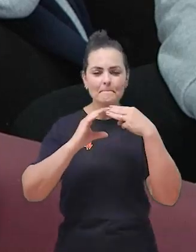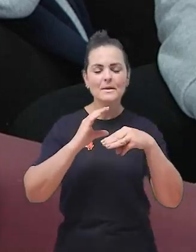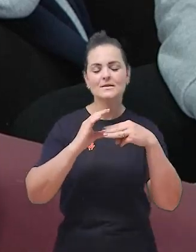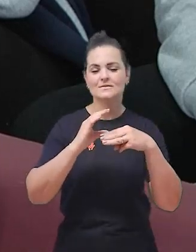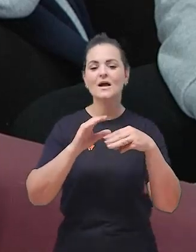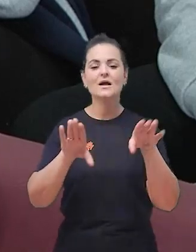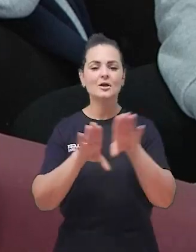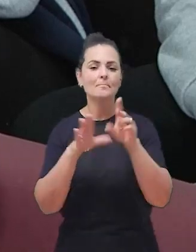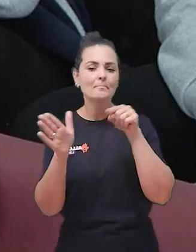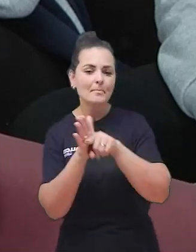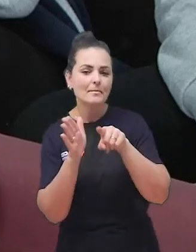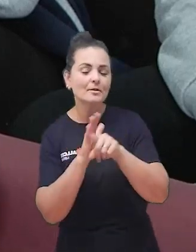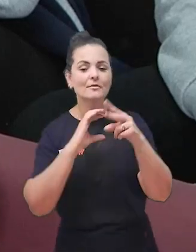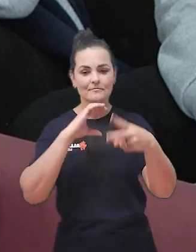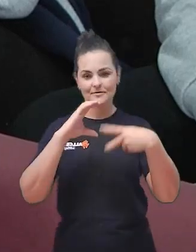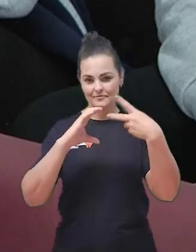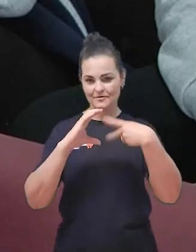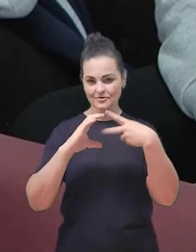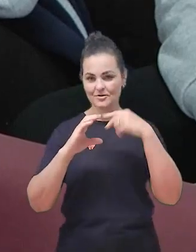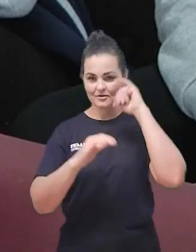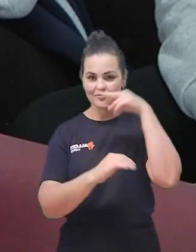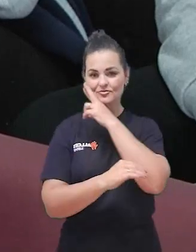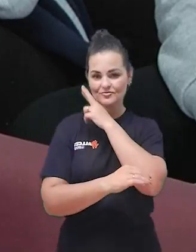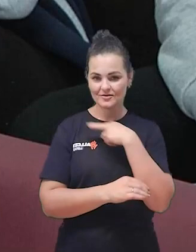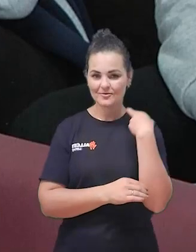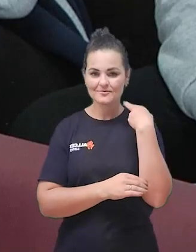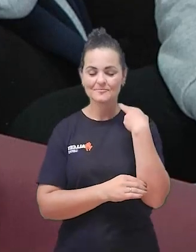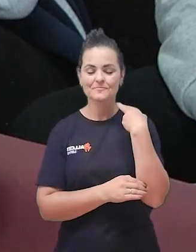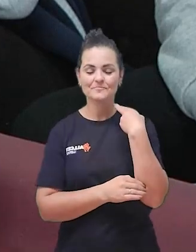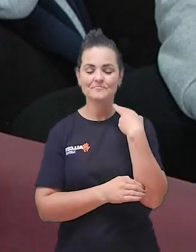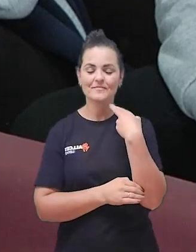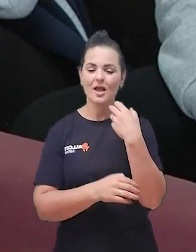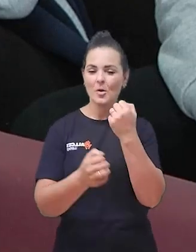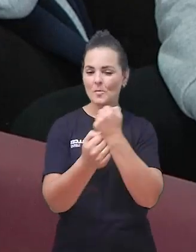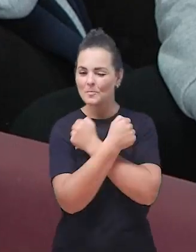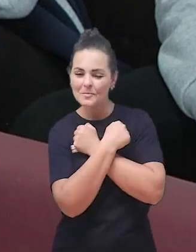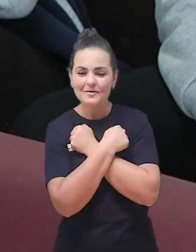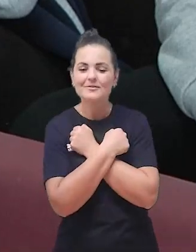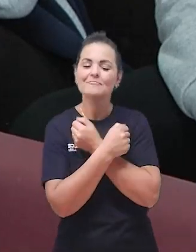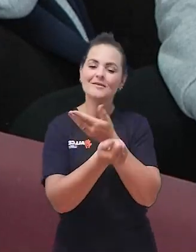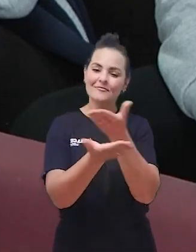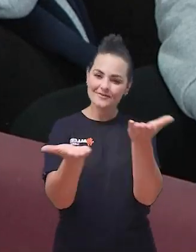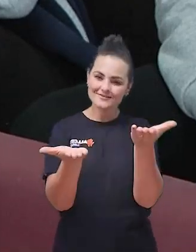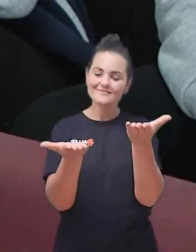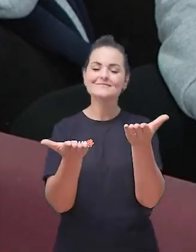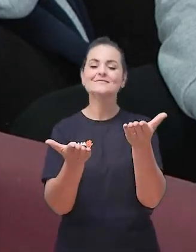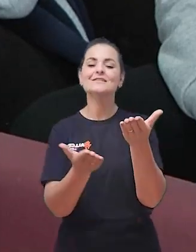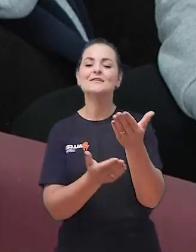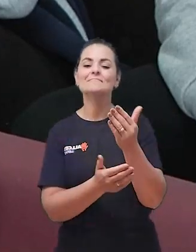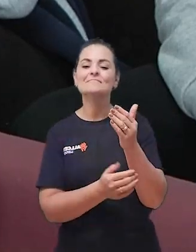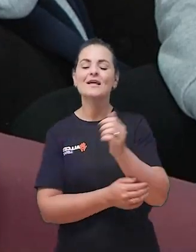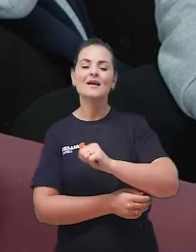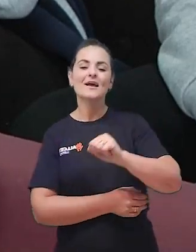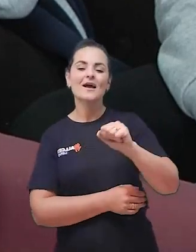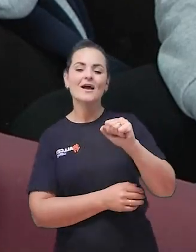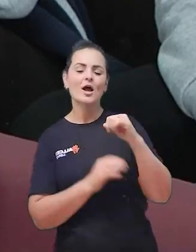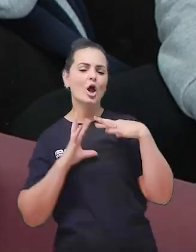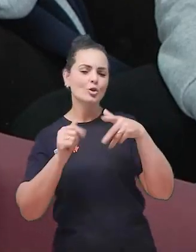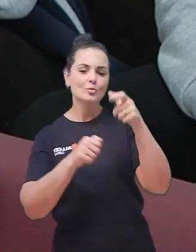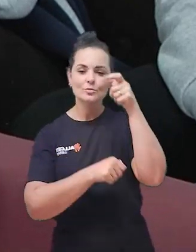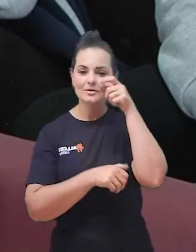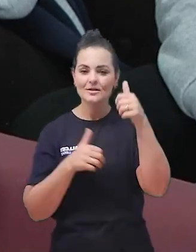ou façam perguntas para a Câmara de Vereadores de Jaraguá do Sul. Um grande abraço a você e a todos que